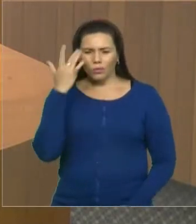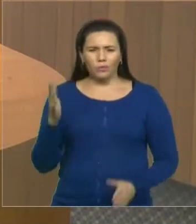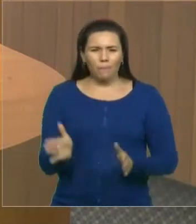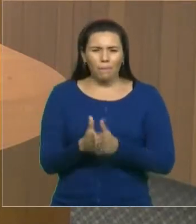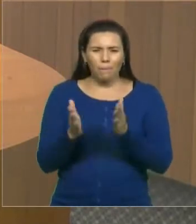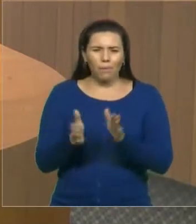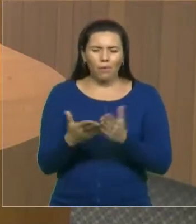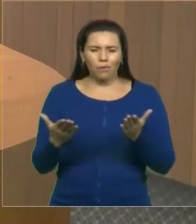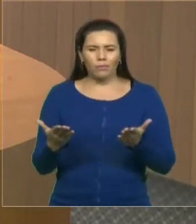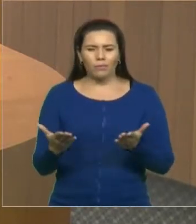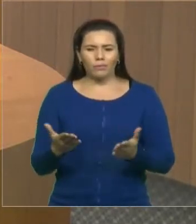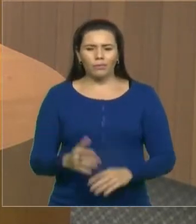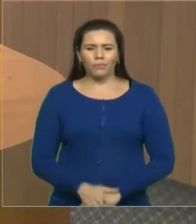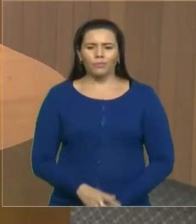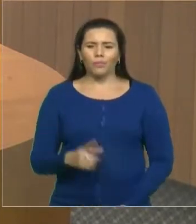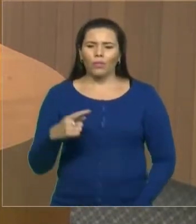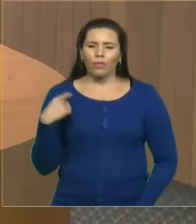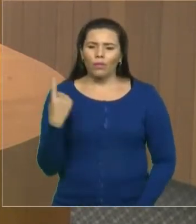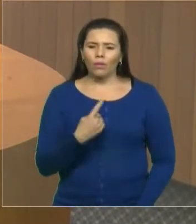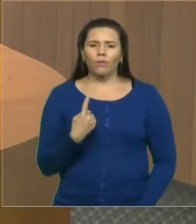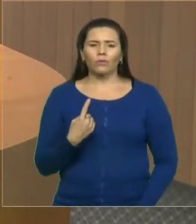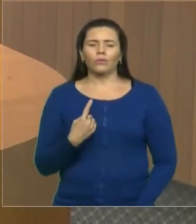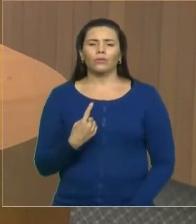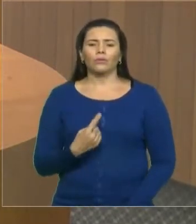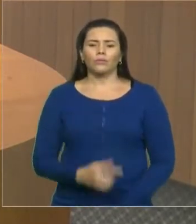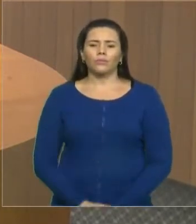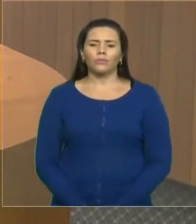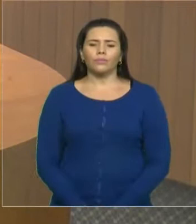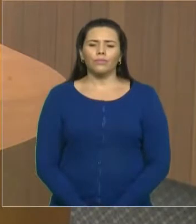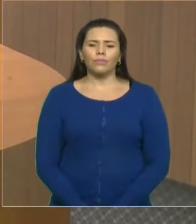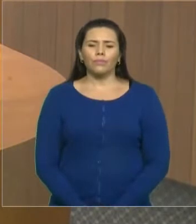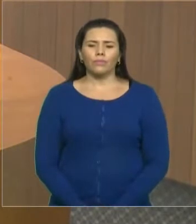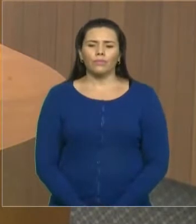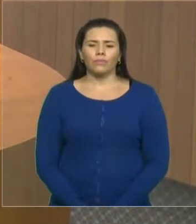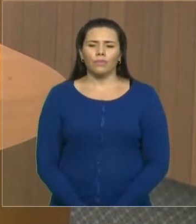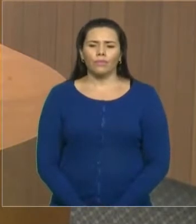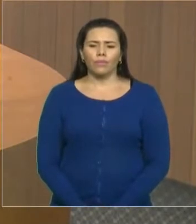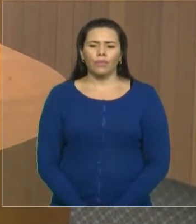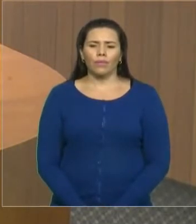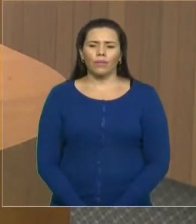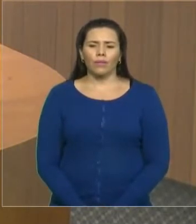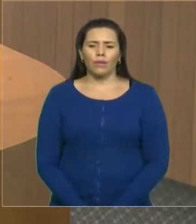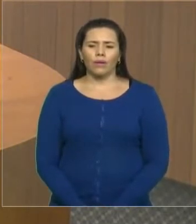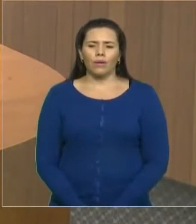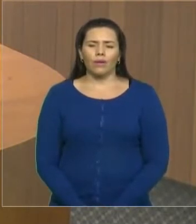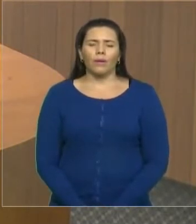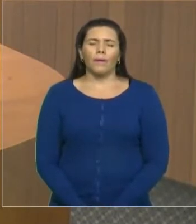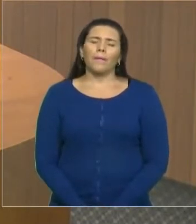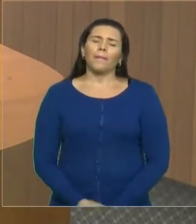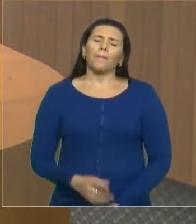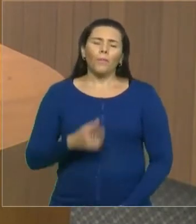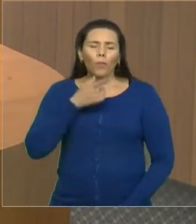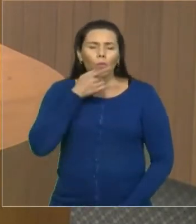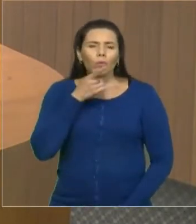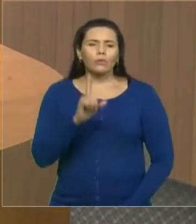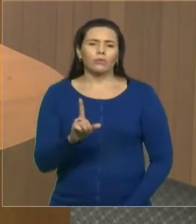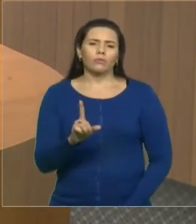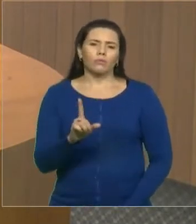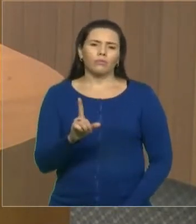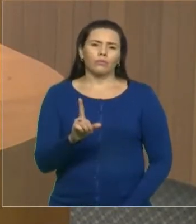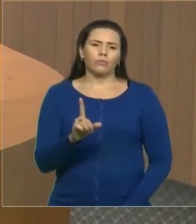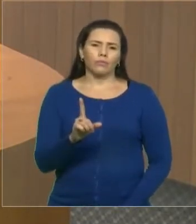a gente vai de encontro com as políticas que o governo do Maranhão tem realizado no nosso